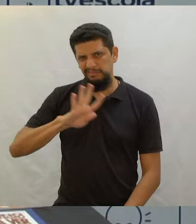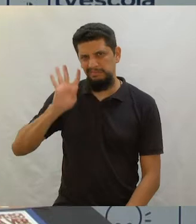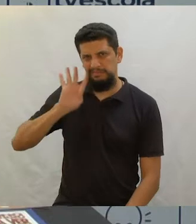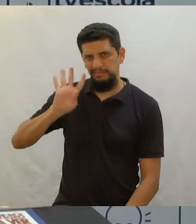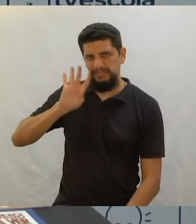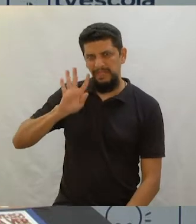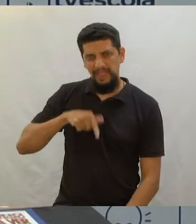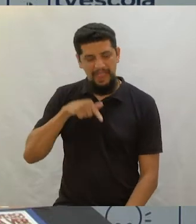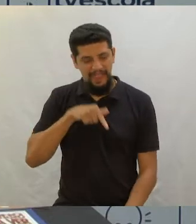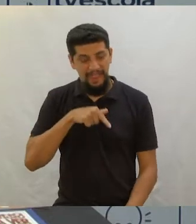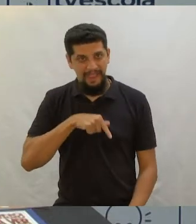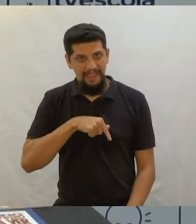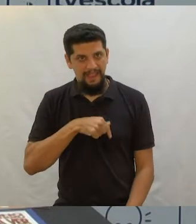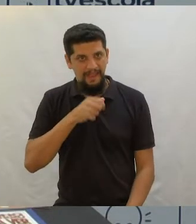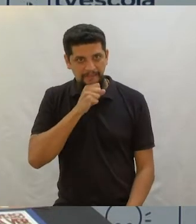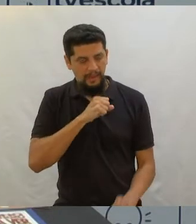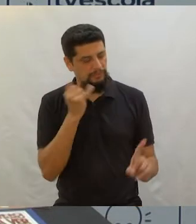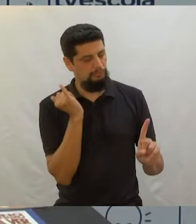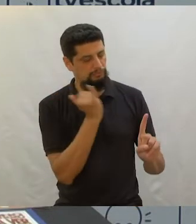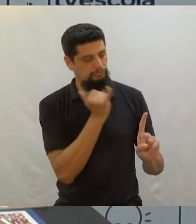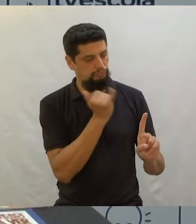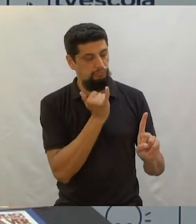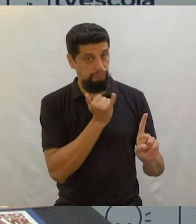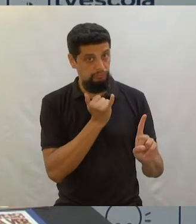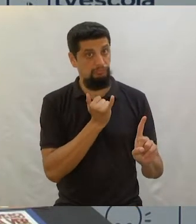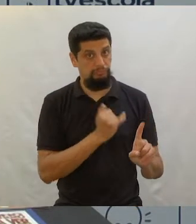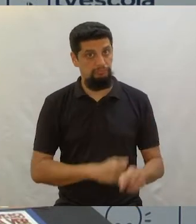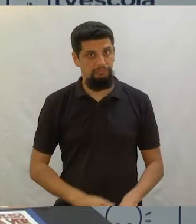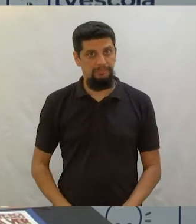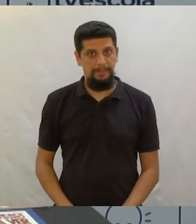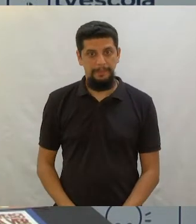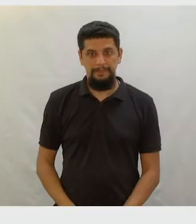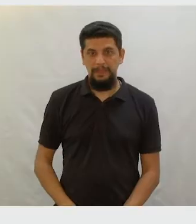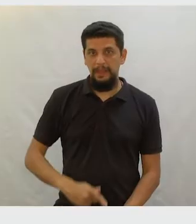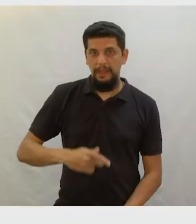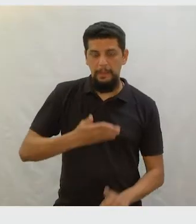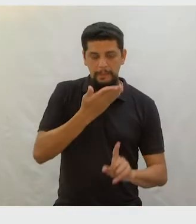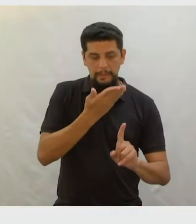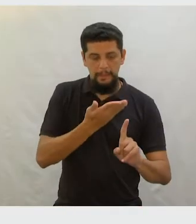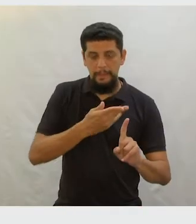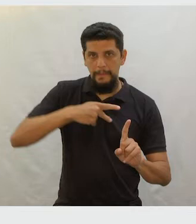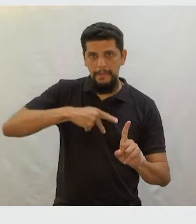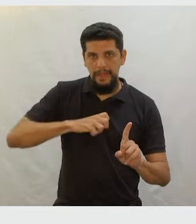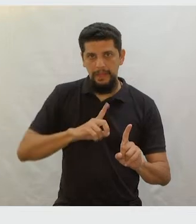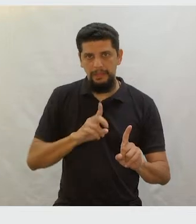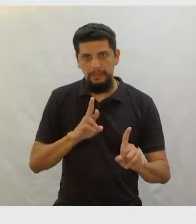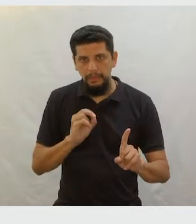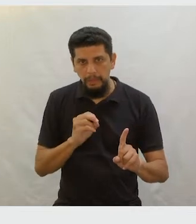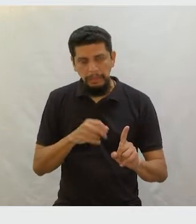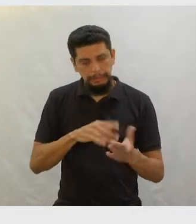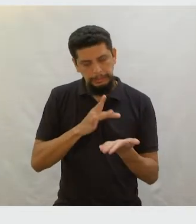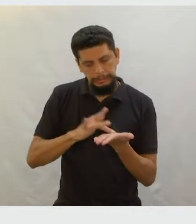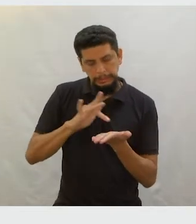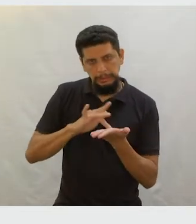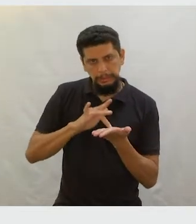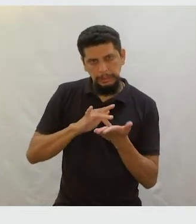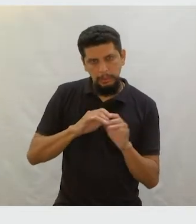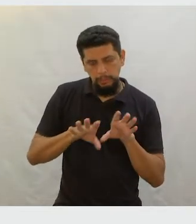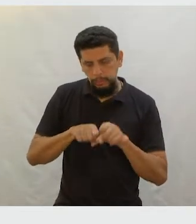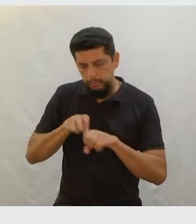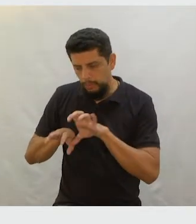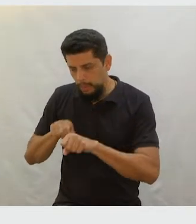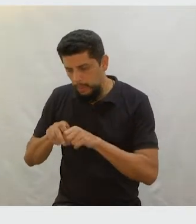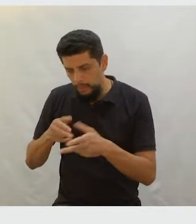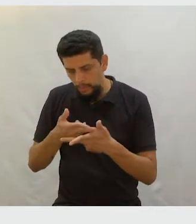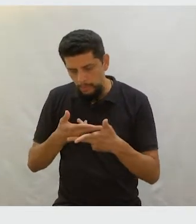mesmos eram aqueles que a avó contava Pedrinho nas horas vagas ficava mexendo em tudo que